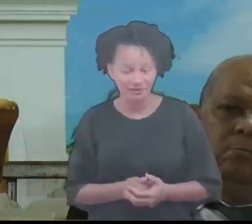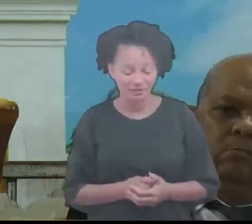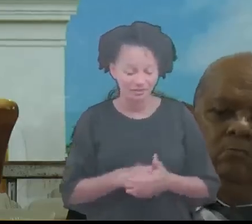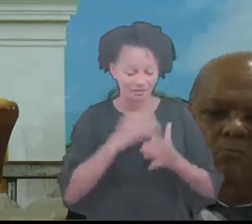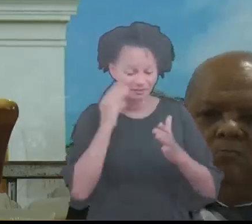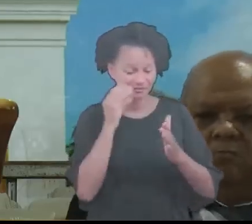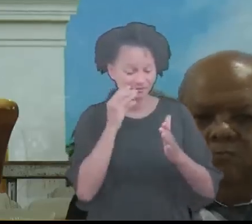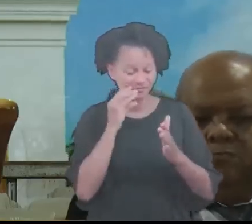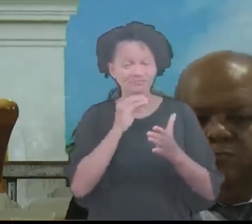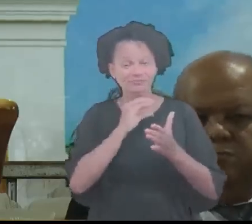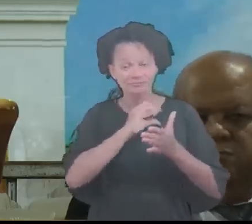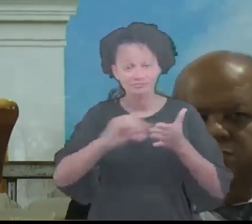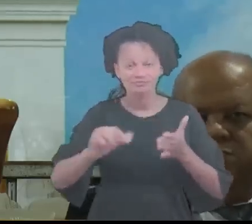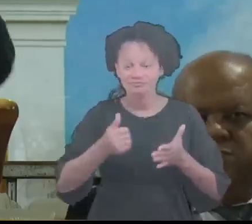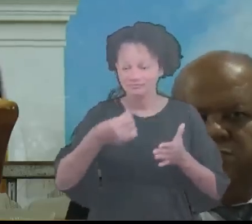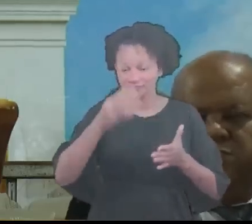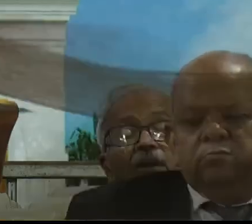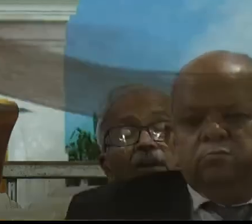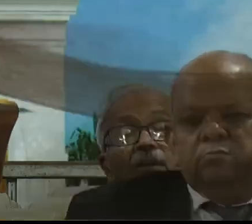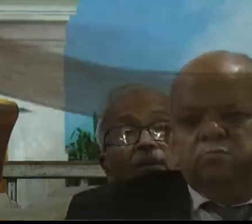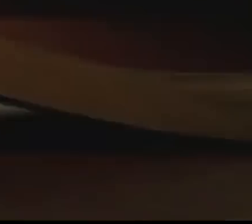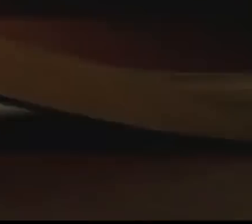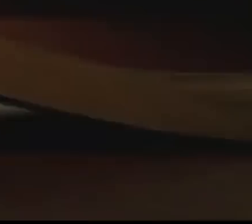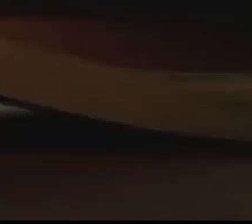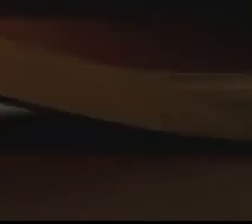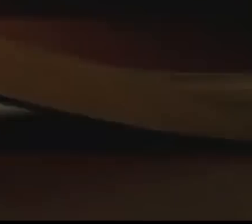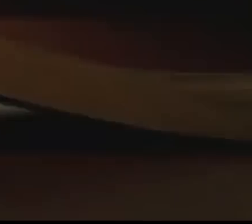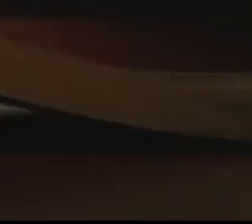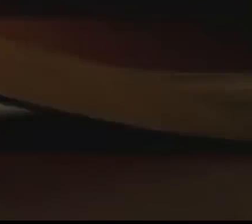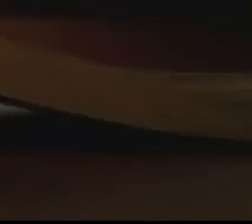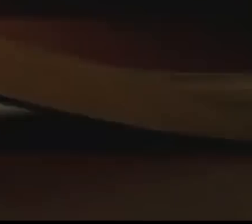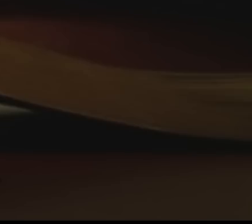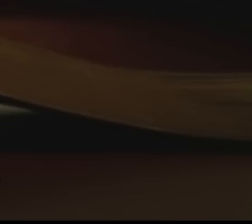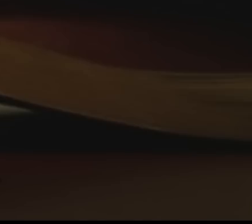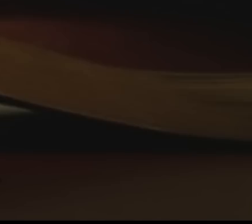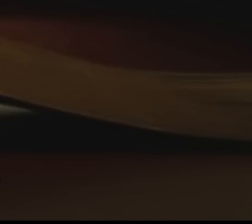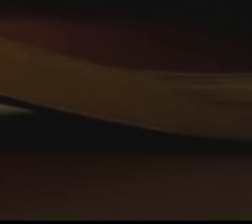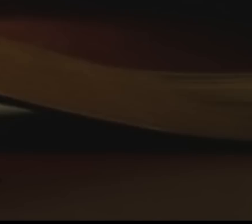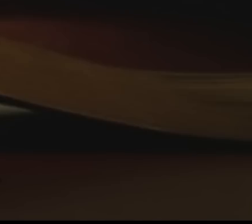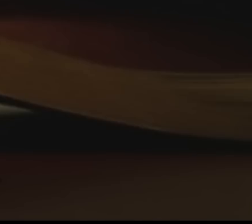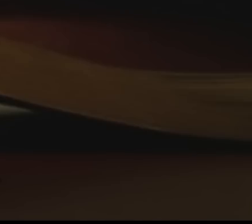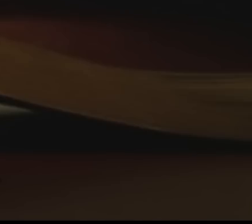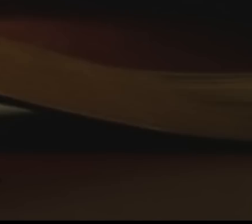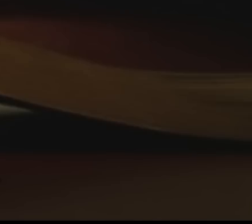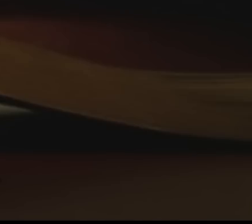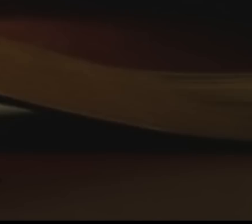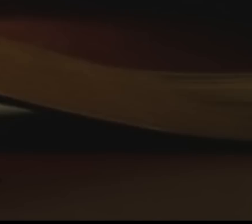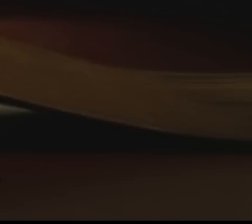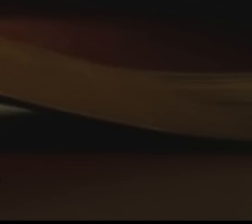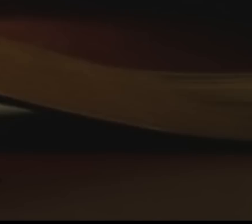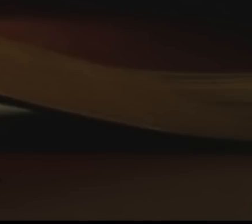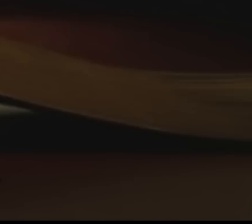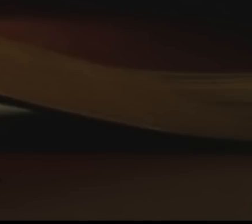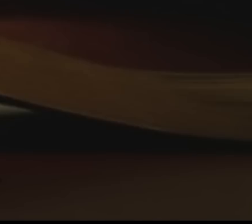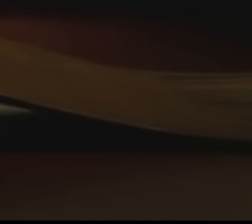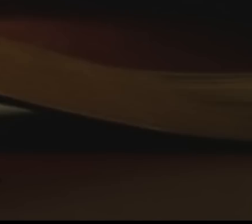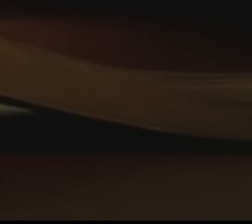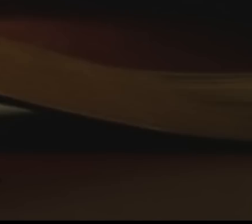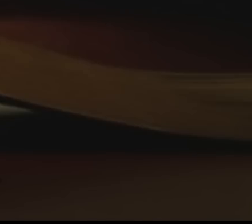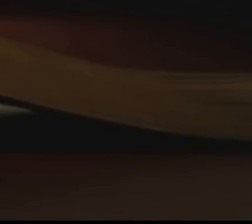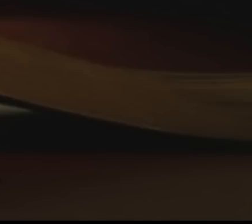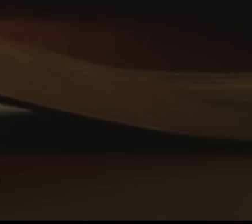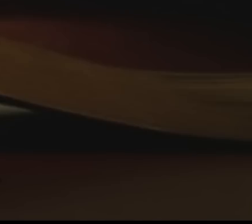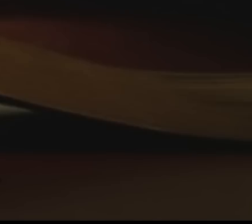versículo 13, agora é a noiva que está falando. Uma hora é o noivo e outra hora é a noiva. Agora é a noiva que